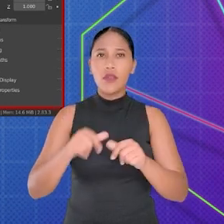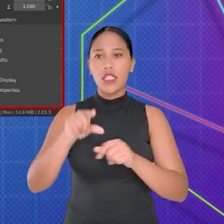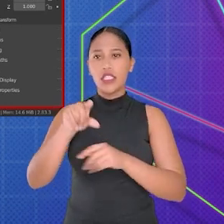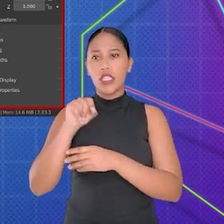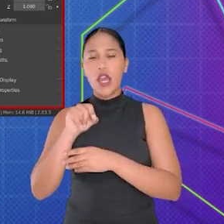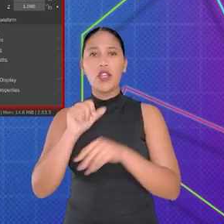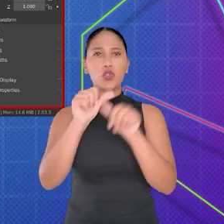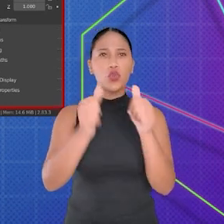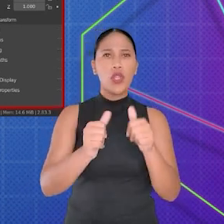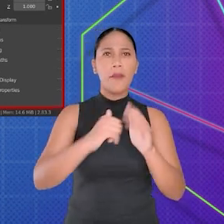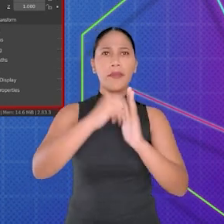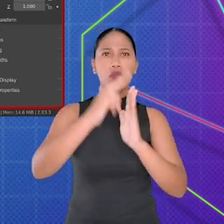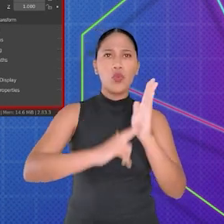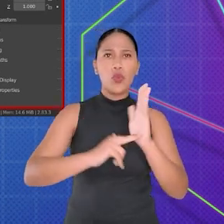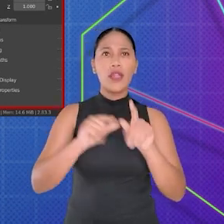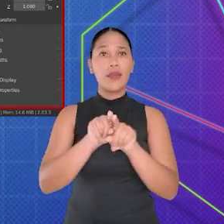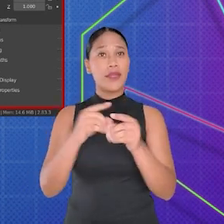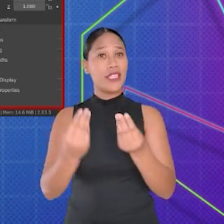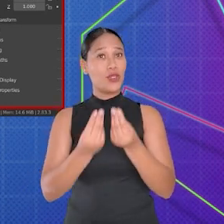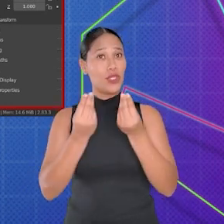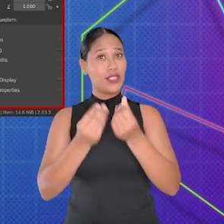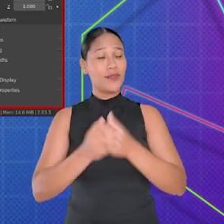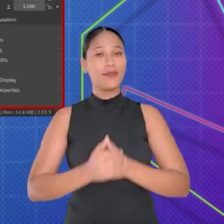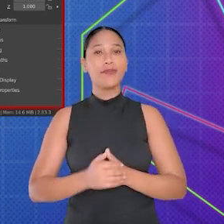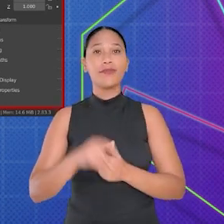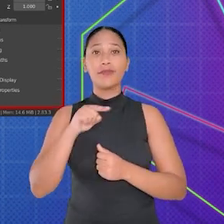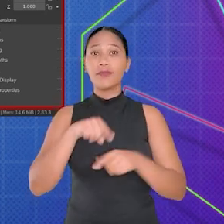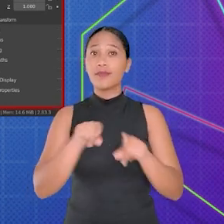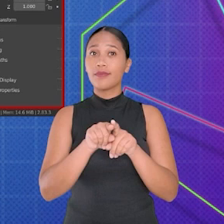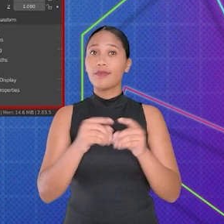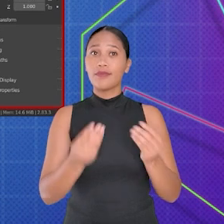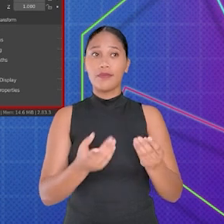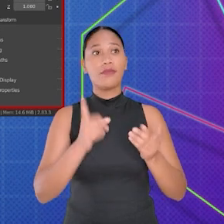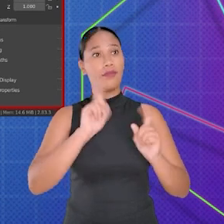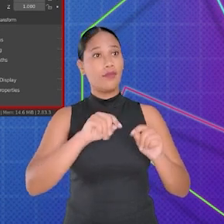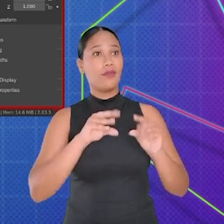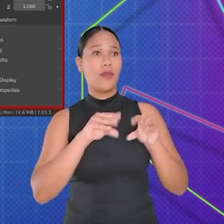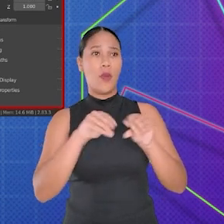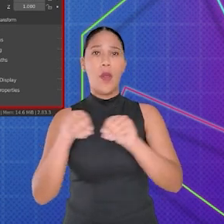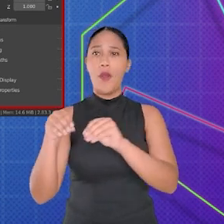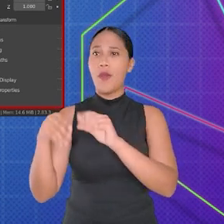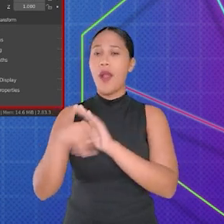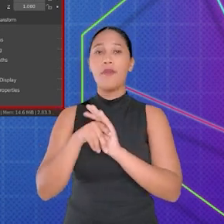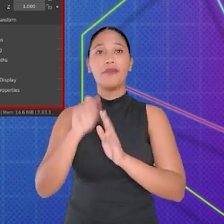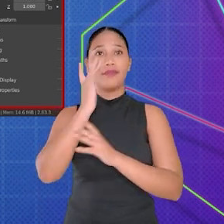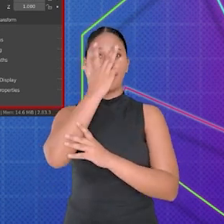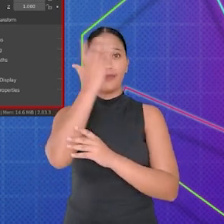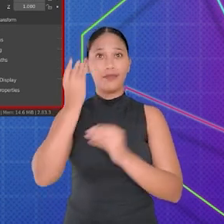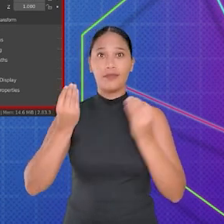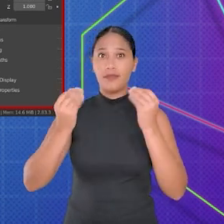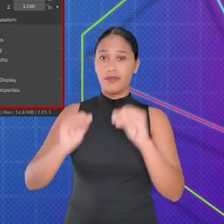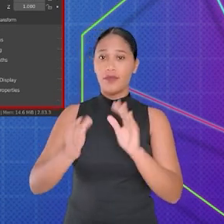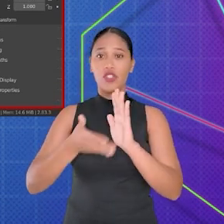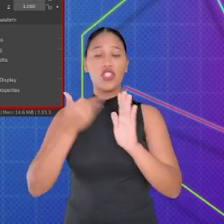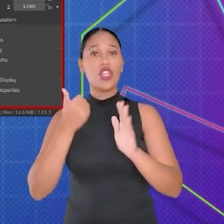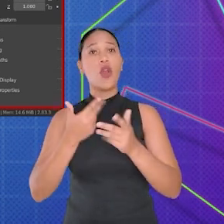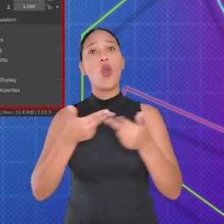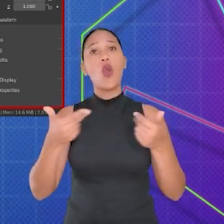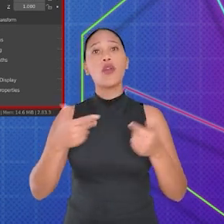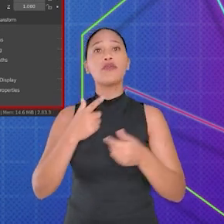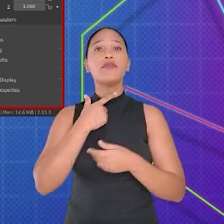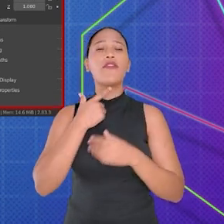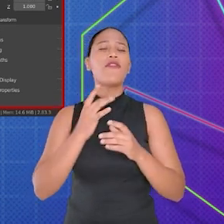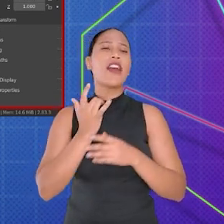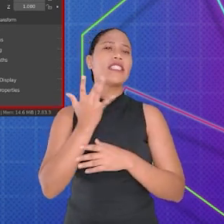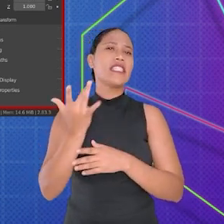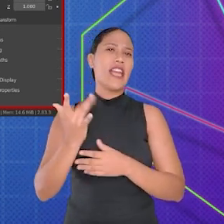como seleção, escultura, pintura e texturização. Essa barra também é personalizável, permitindo aos usuários adicionar ou remover ferramentas